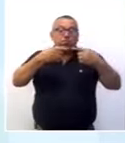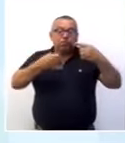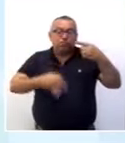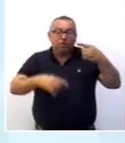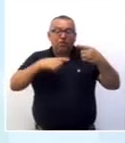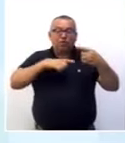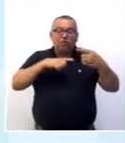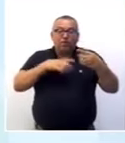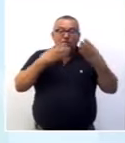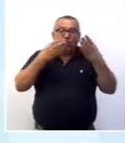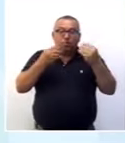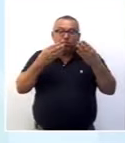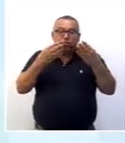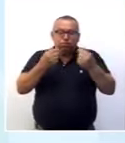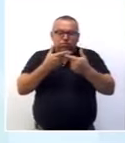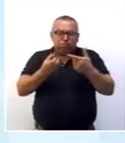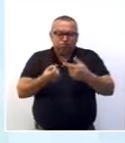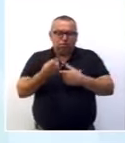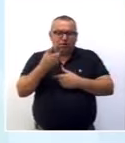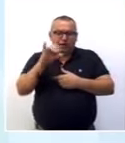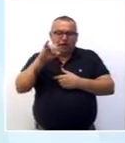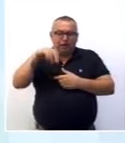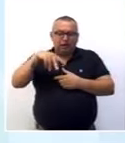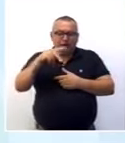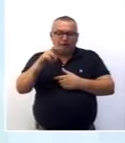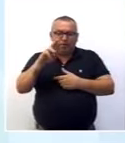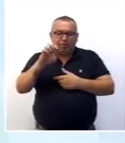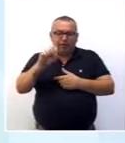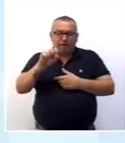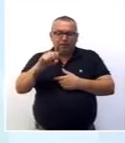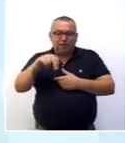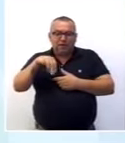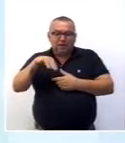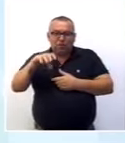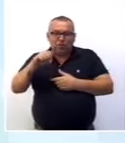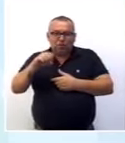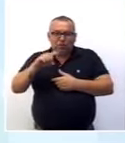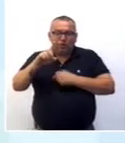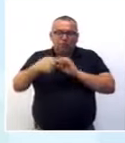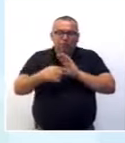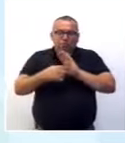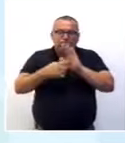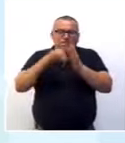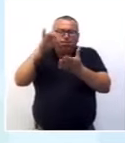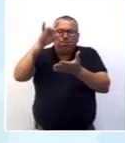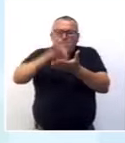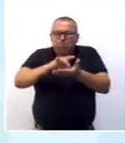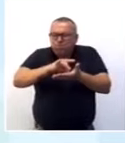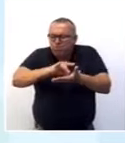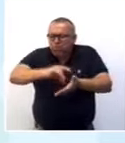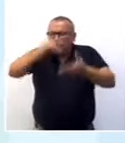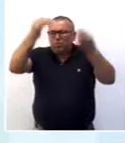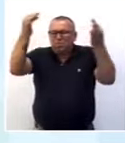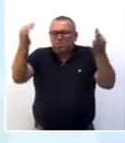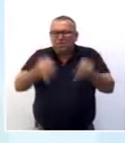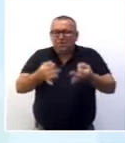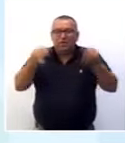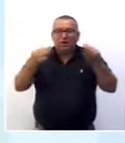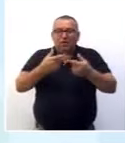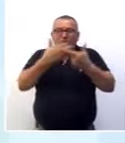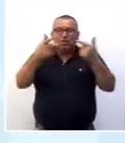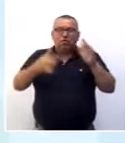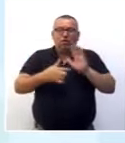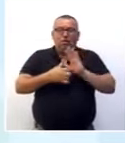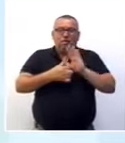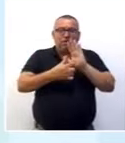muito impressionismo sobre a questão. Né? Vocês tiveram a chance de expressionismo puro dentro daquilo que foi